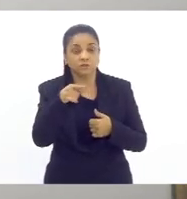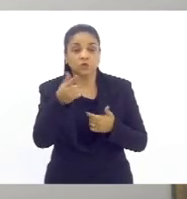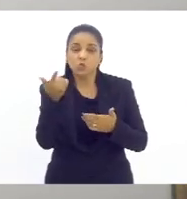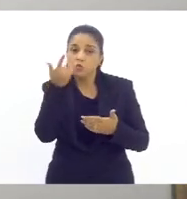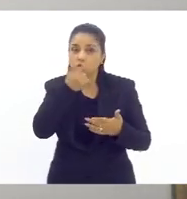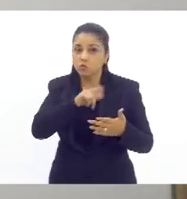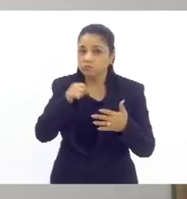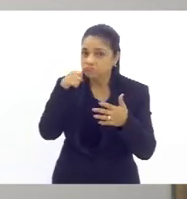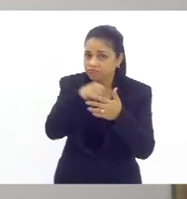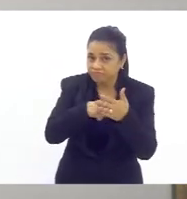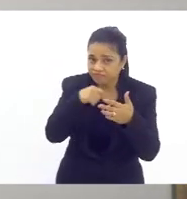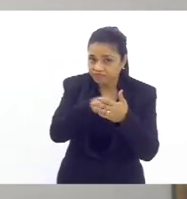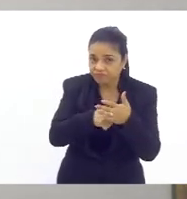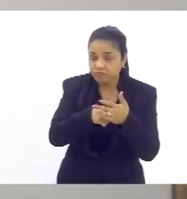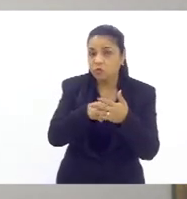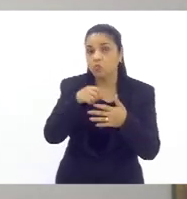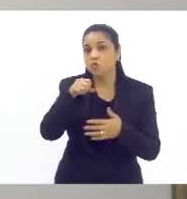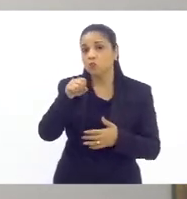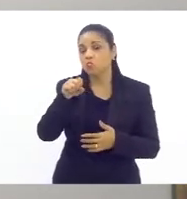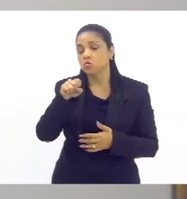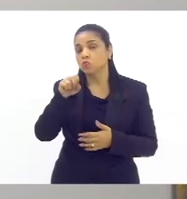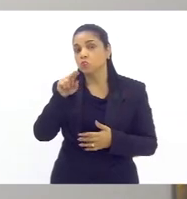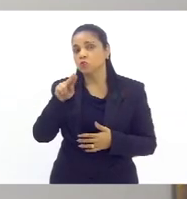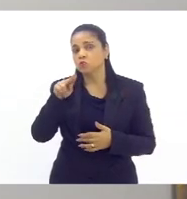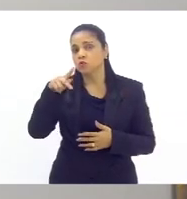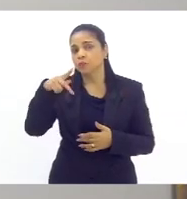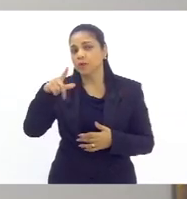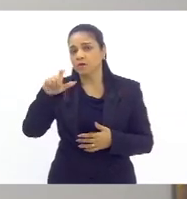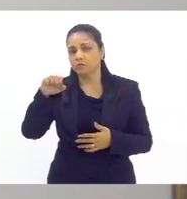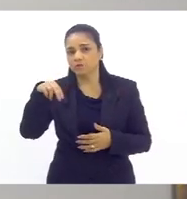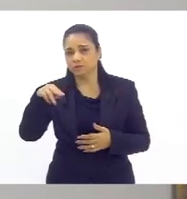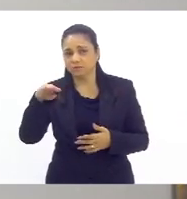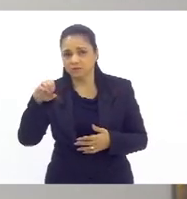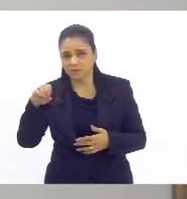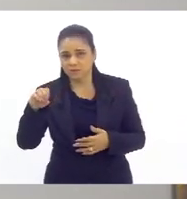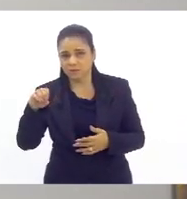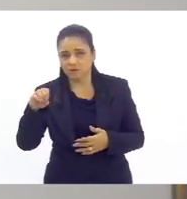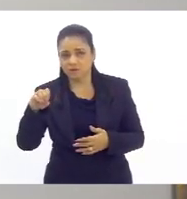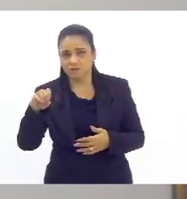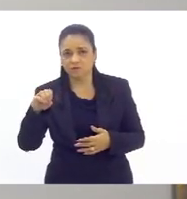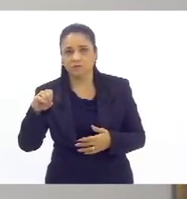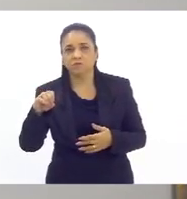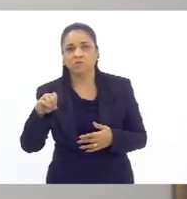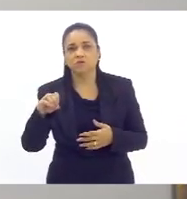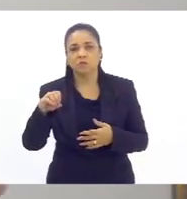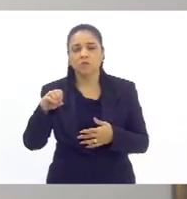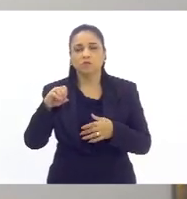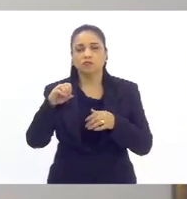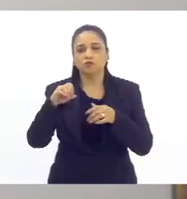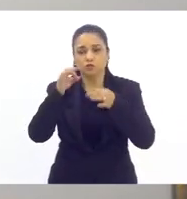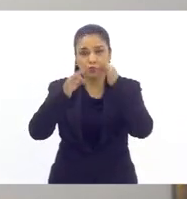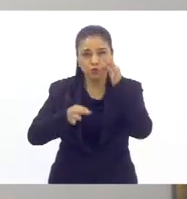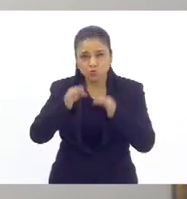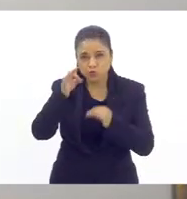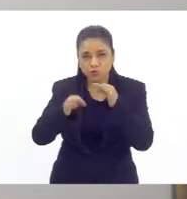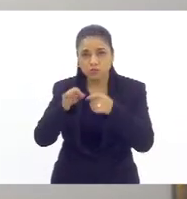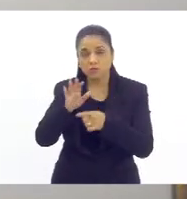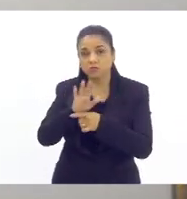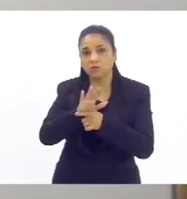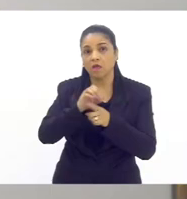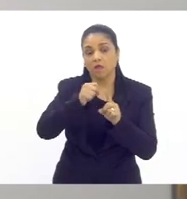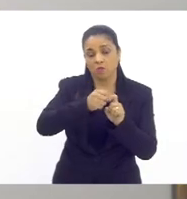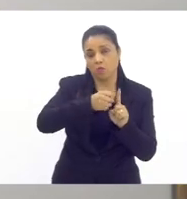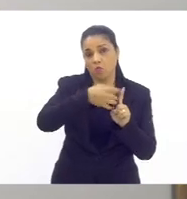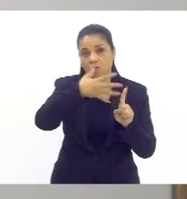o Supremo ajudou por exemplo aqui no Rio a gente aprovou a primeira lei Tróia LGBT